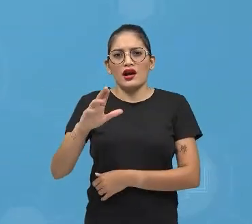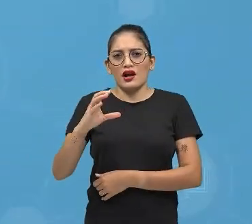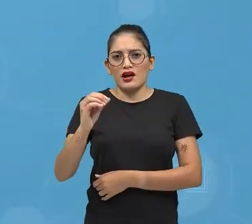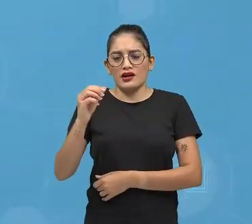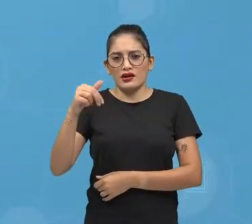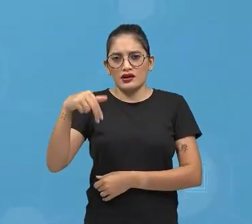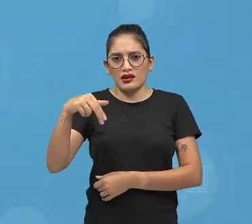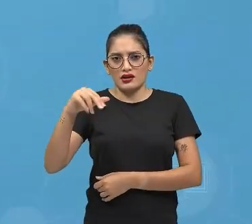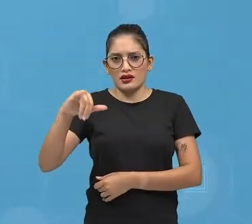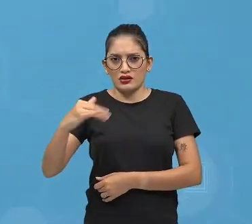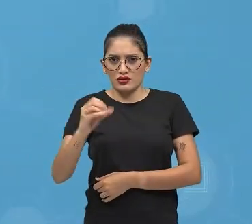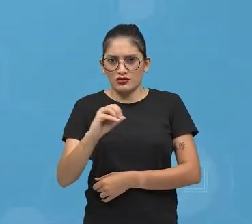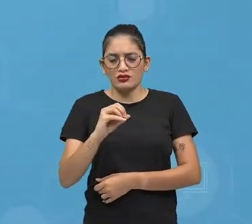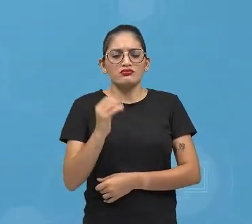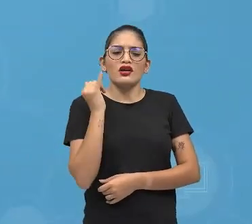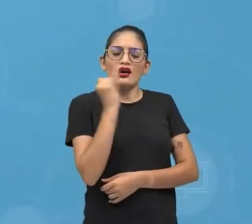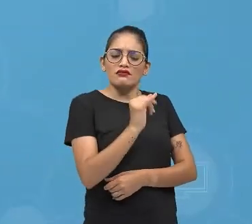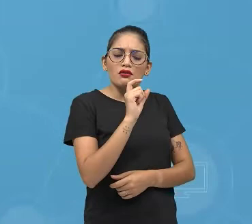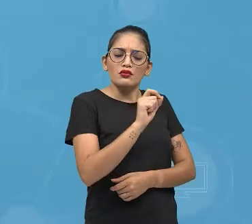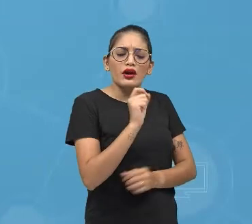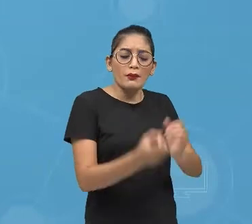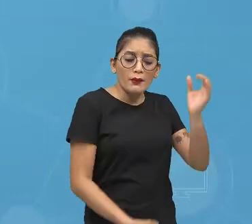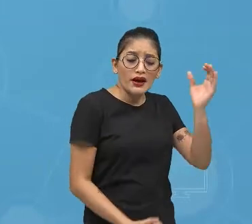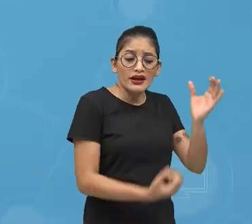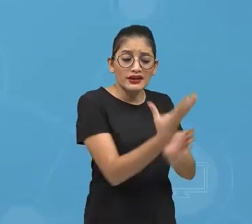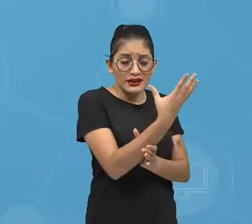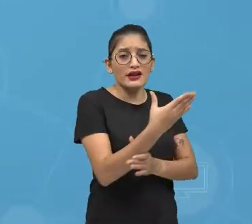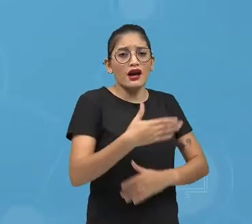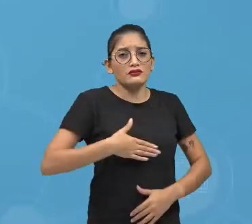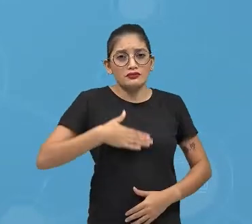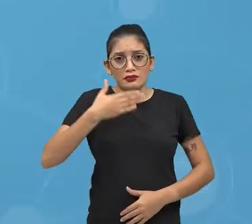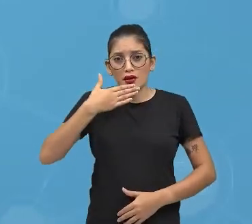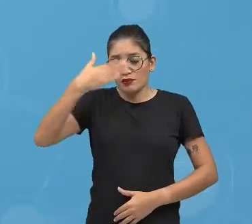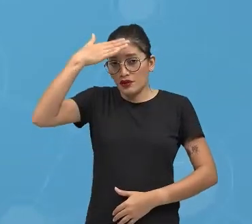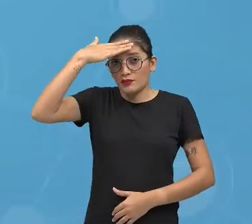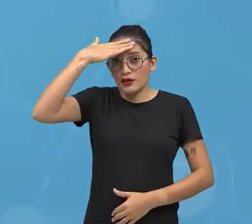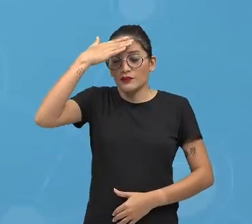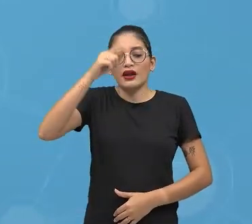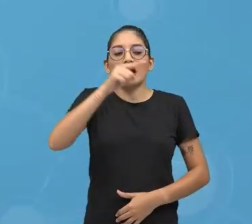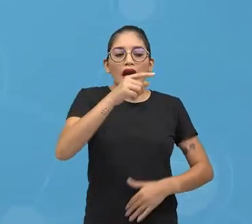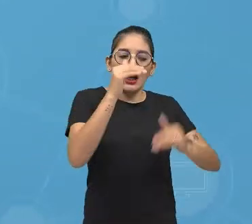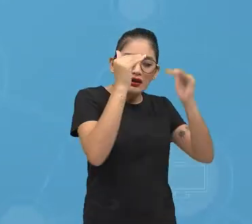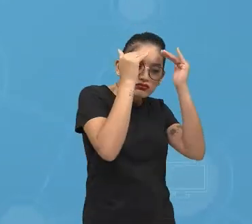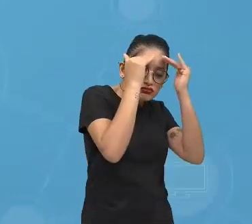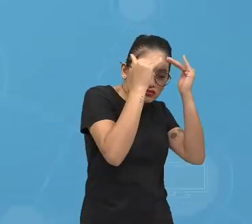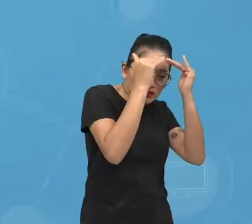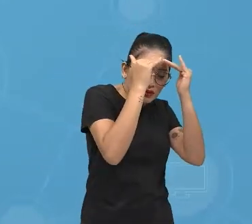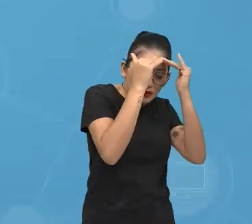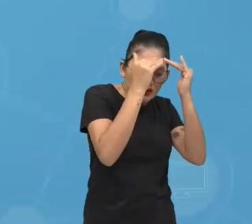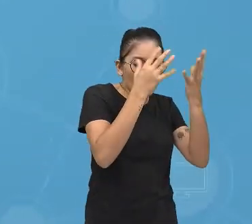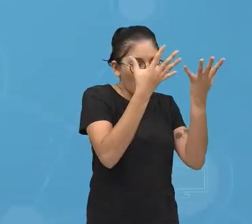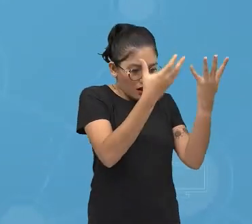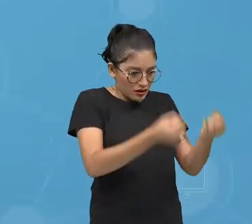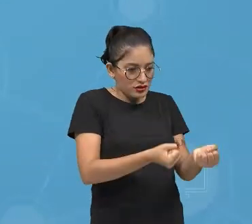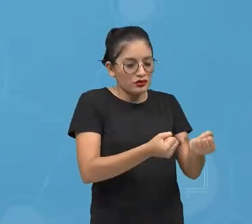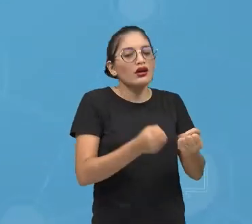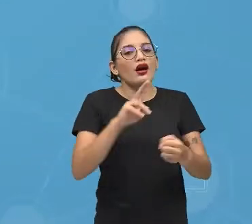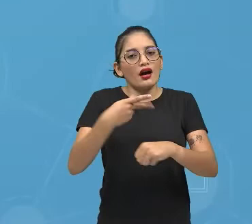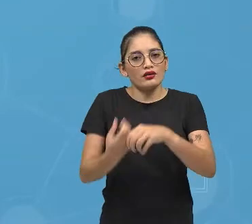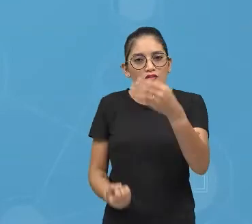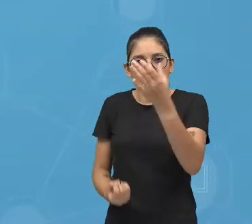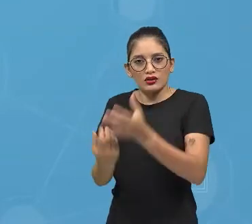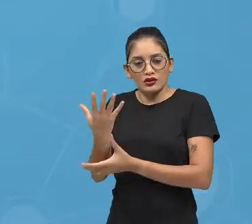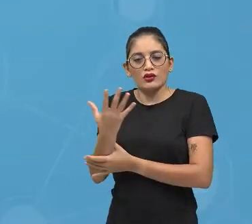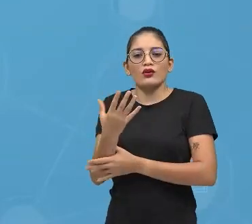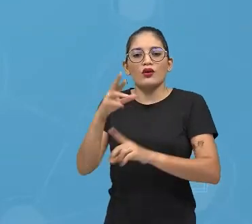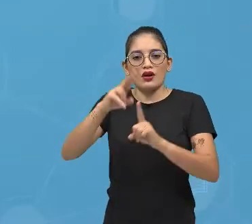para ele fundar o islamismo. Ele foi obediente e fundou a